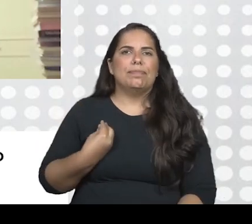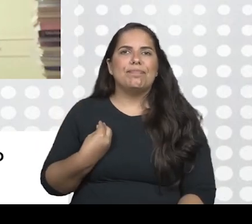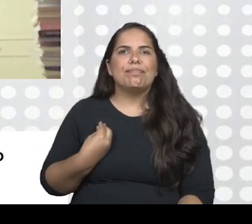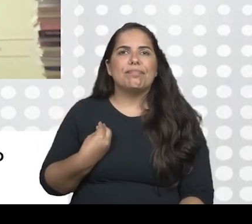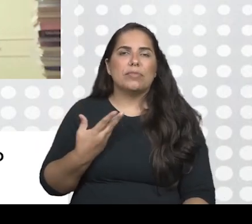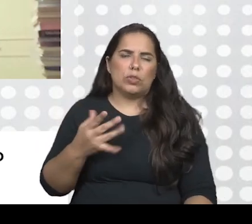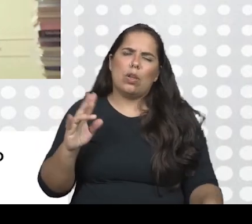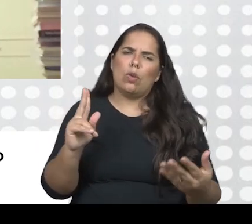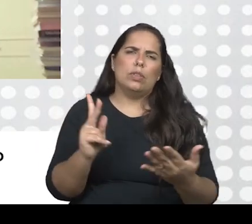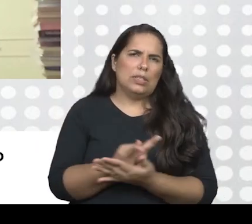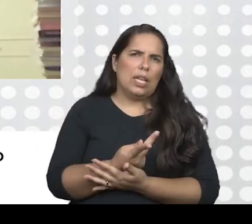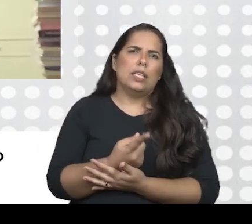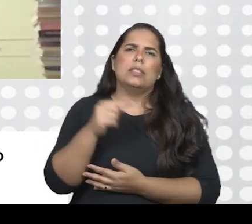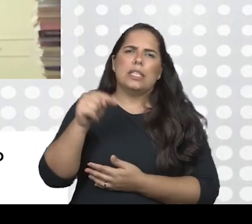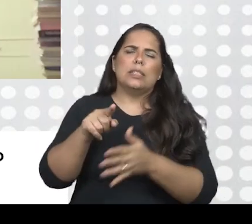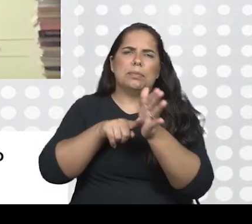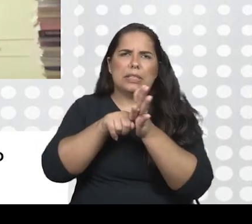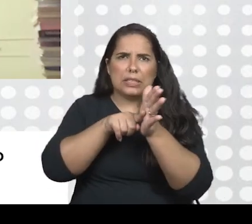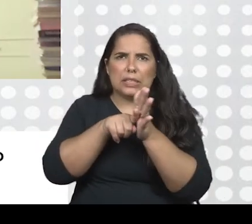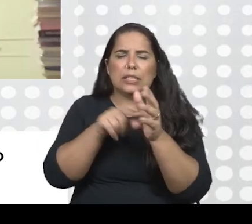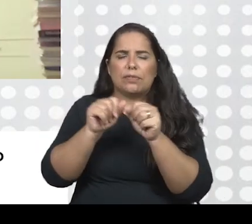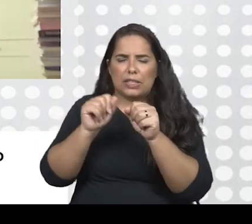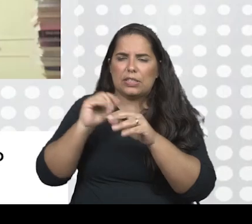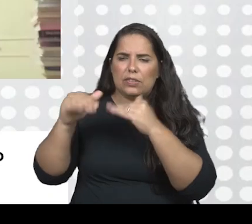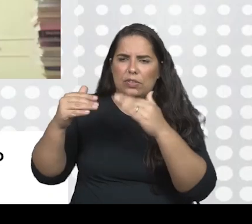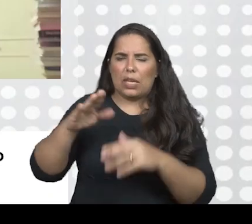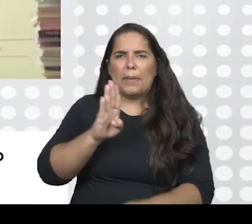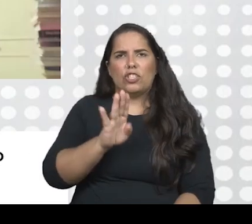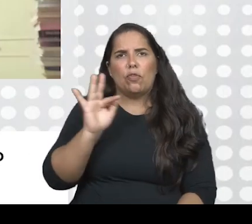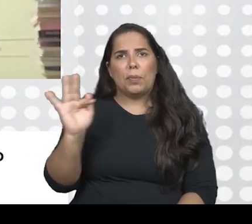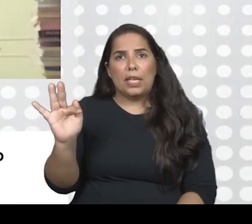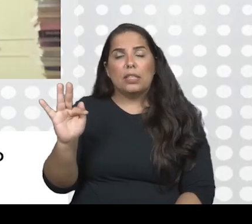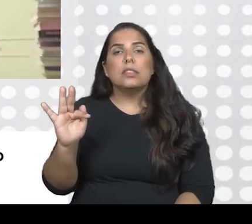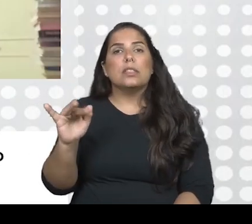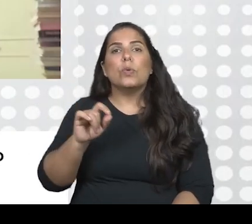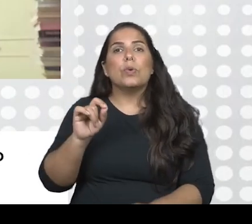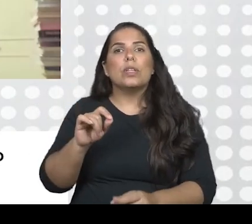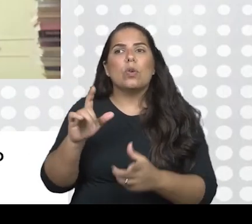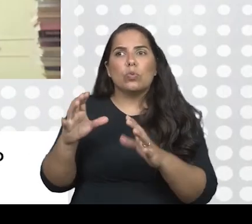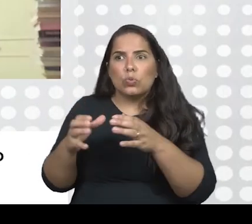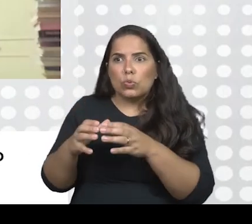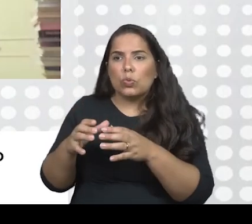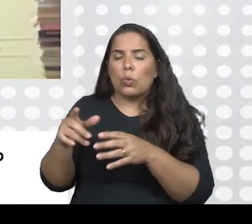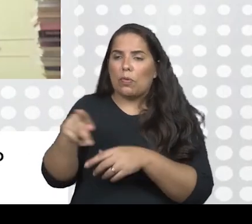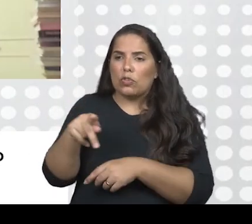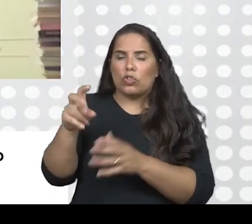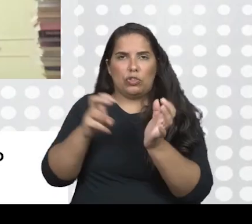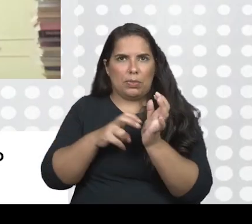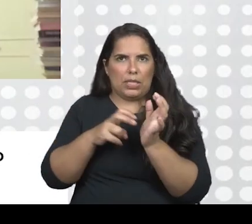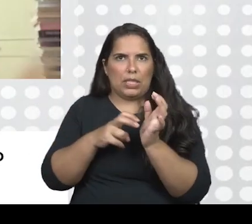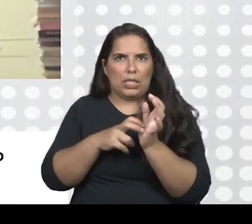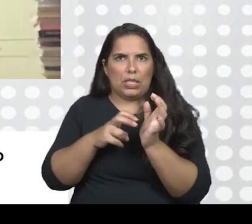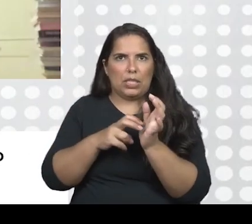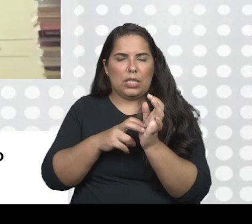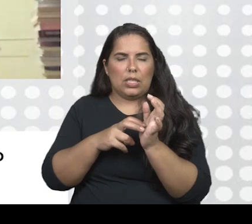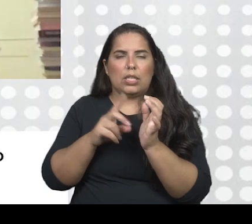Isso acontece muito aqui nas pesquisas que nós desenvolvemos na Baixada Fluminense, em que num turno o professor atua de manhã, né? Num